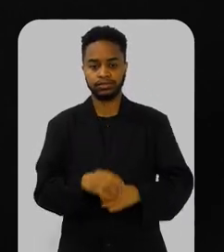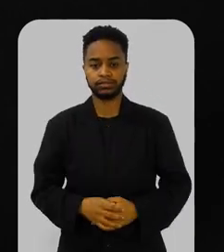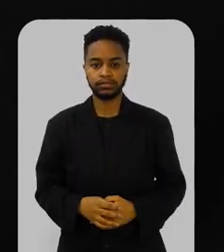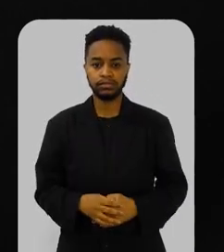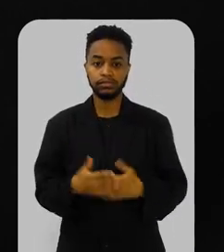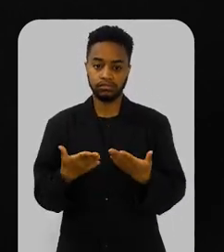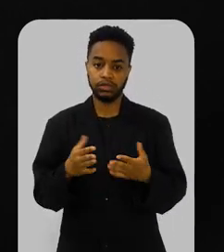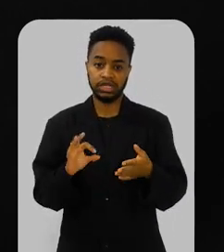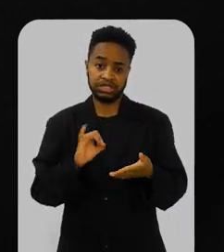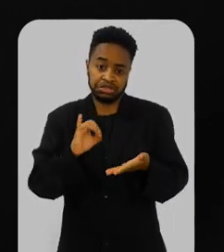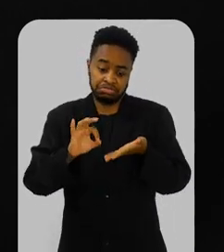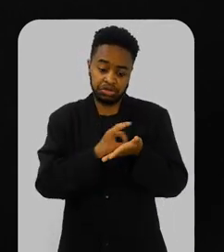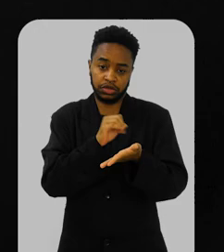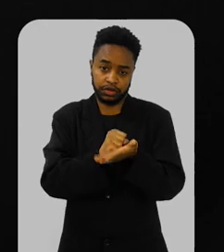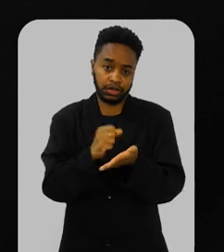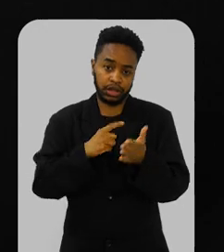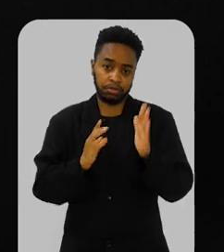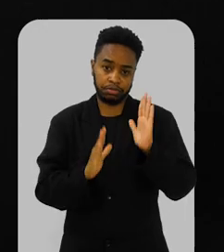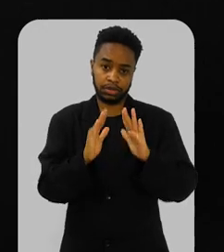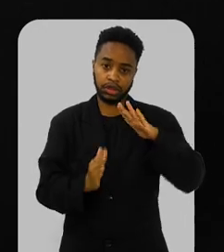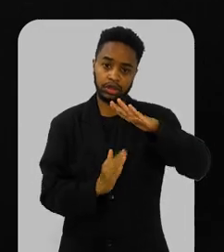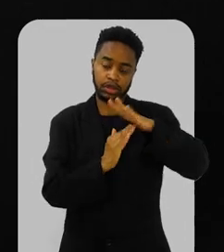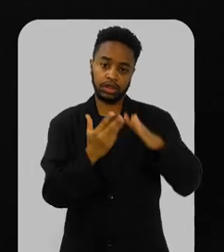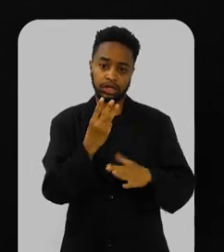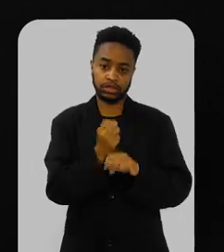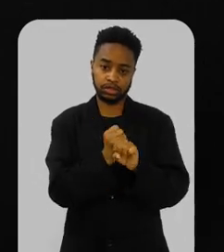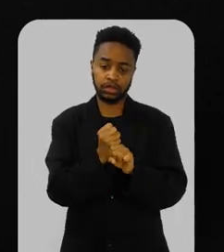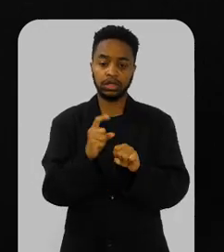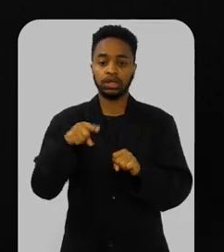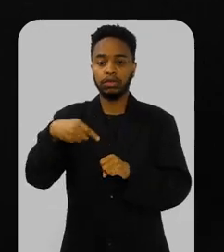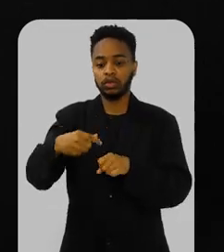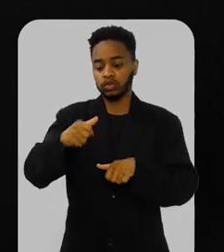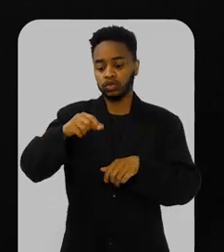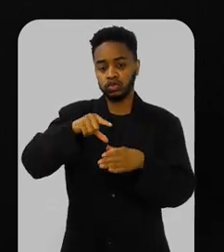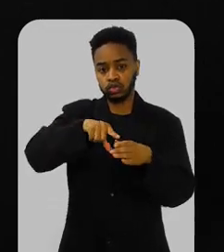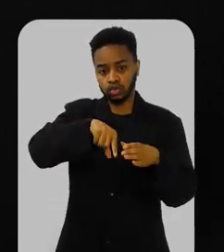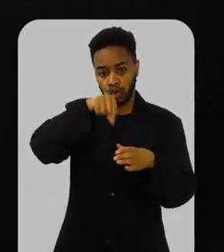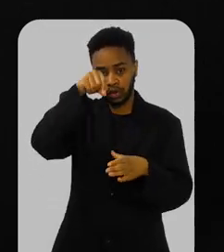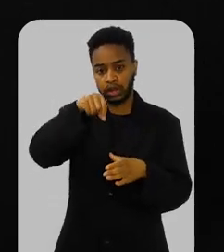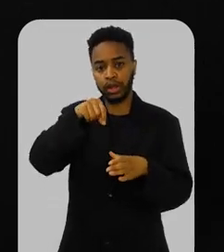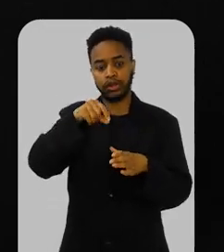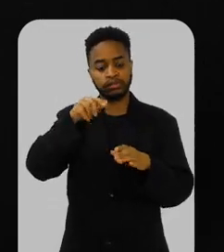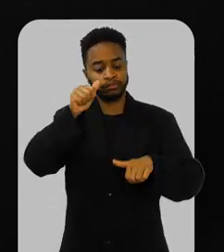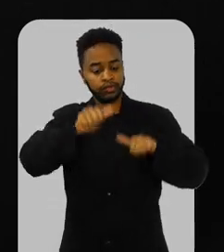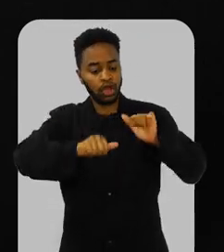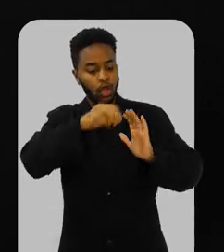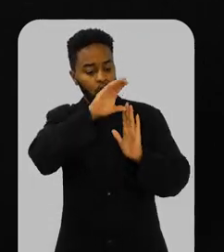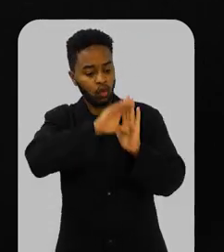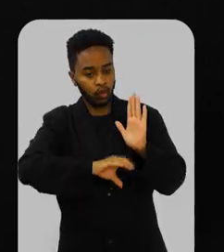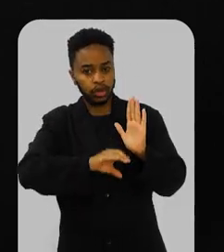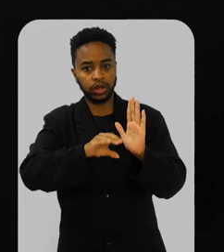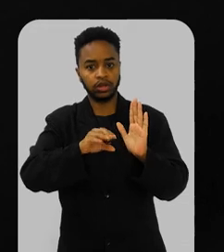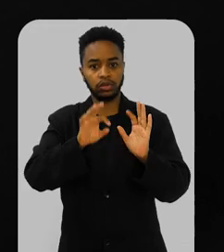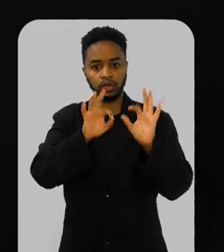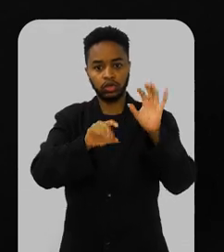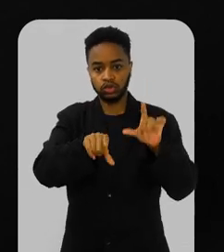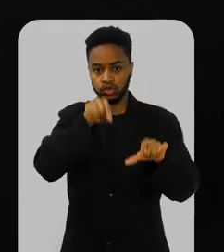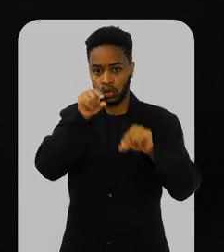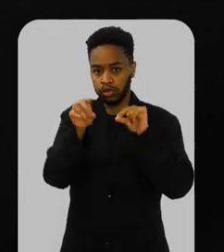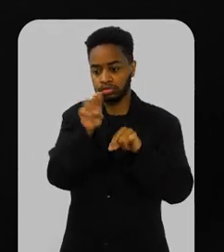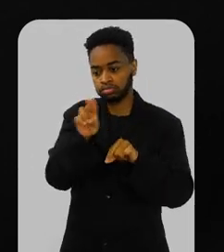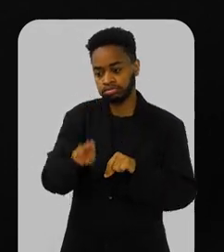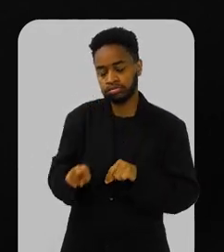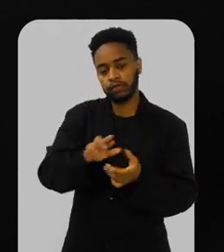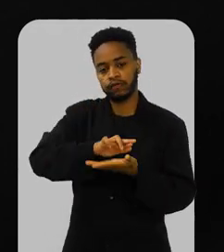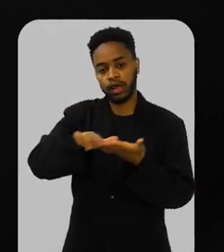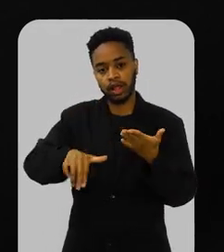né? A inscrição. E aí eles fazem um sorteio, fazem análise do currículo, vão separando os nomes e